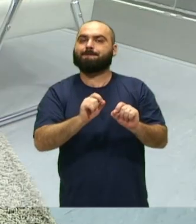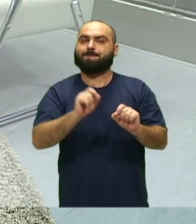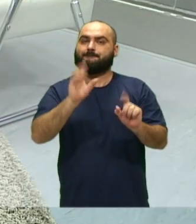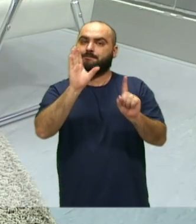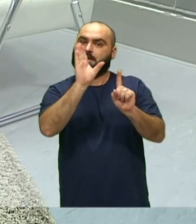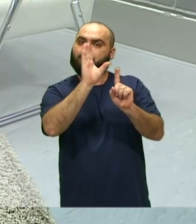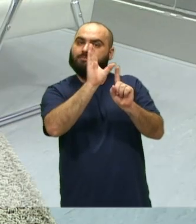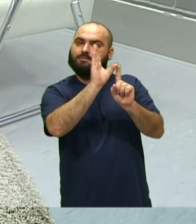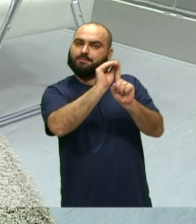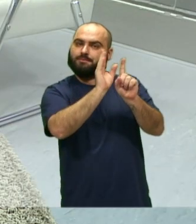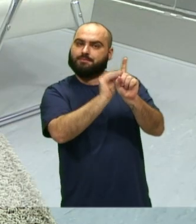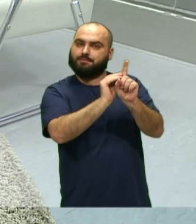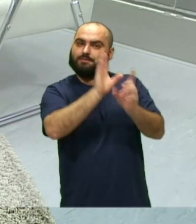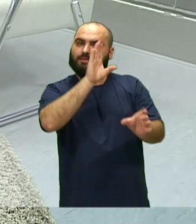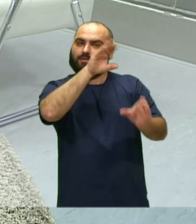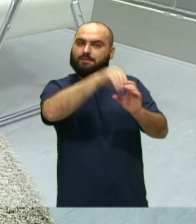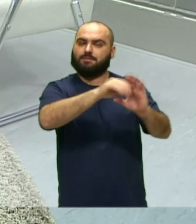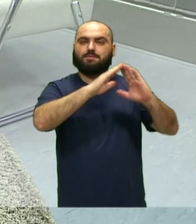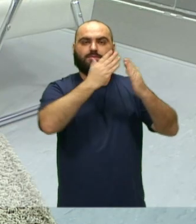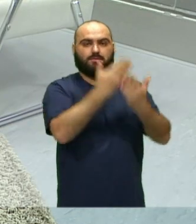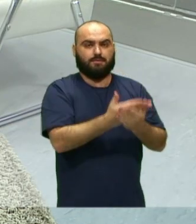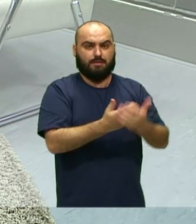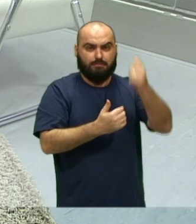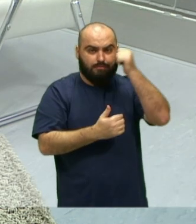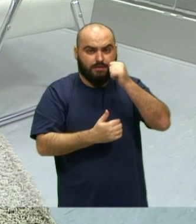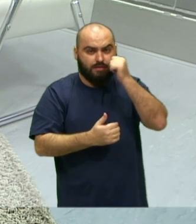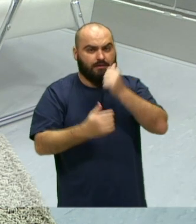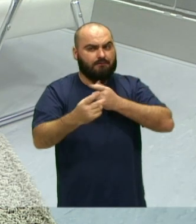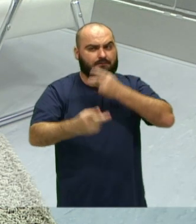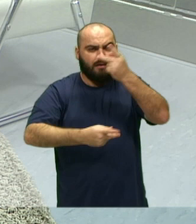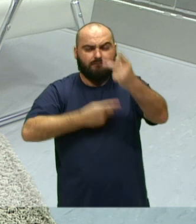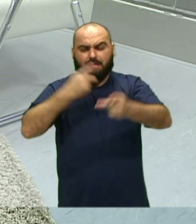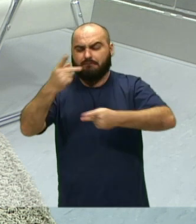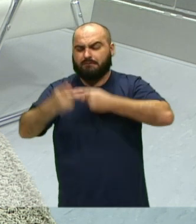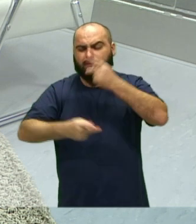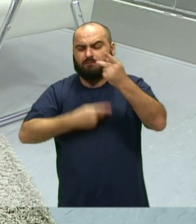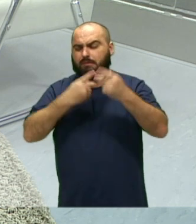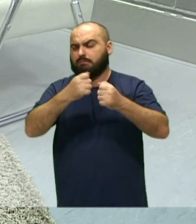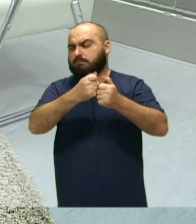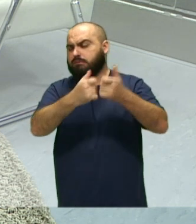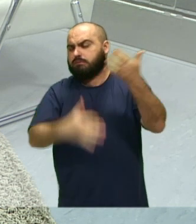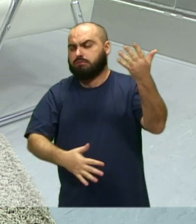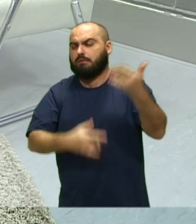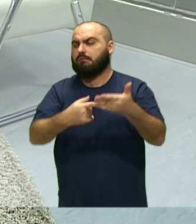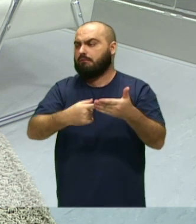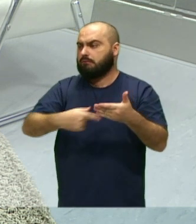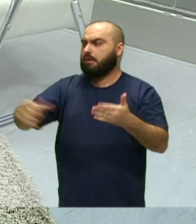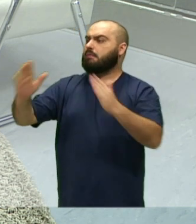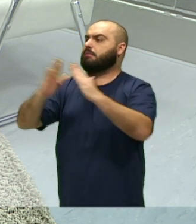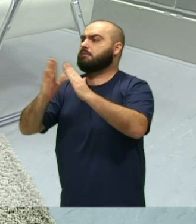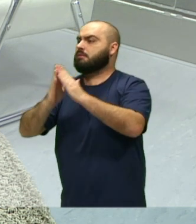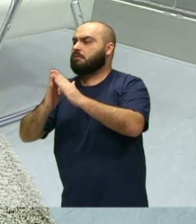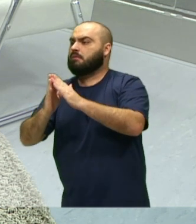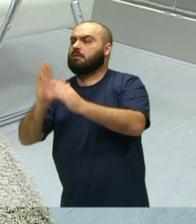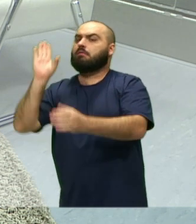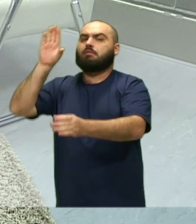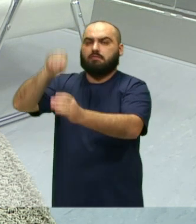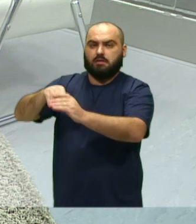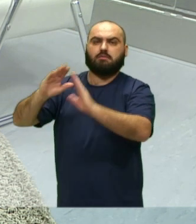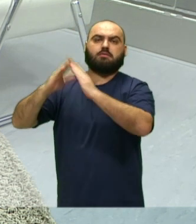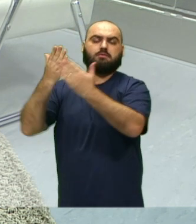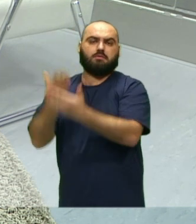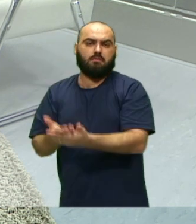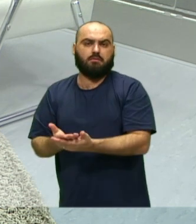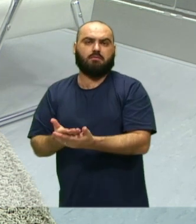assédio sexual. As meninas relataram muitos casos de abusos, indo para a escola, na escola, não com os